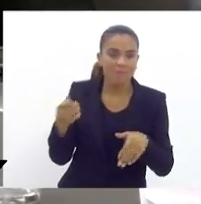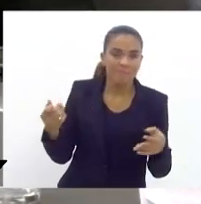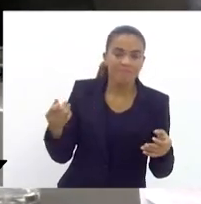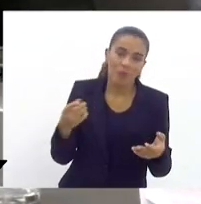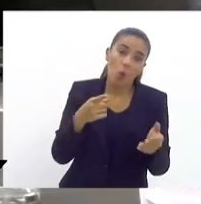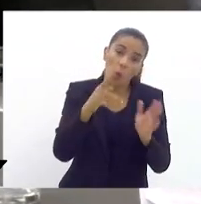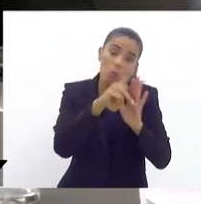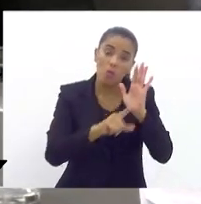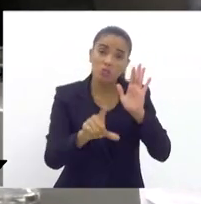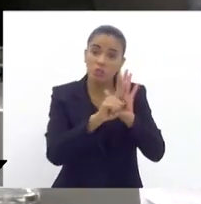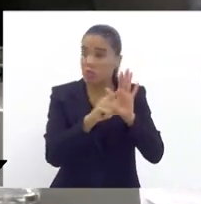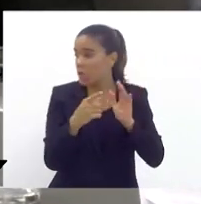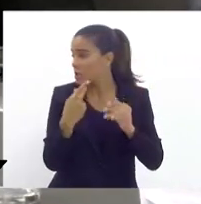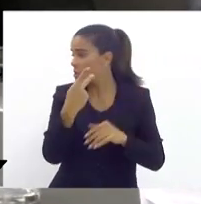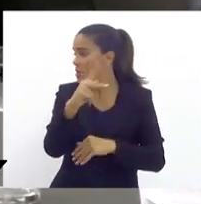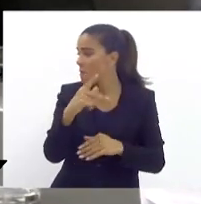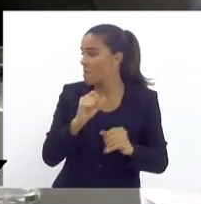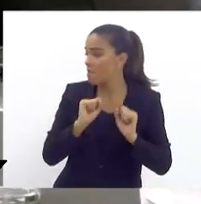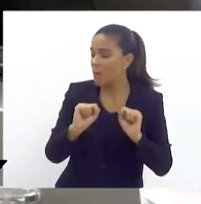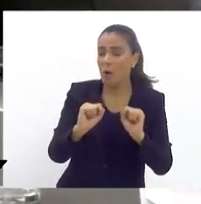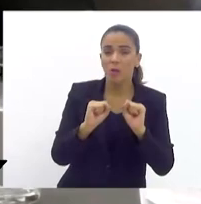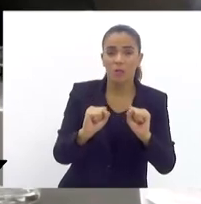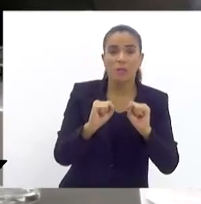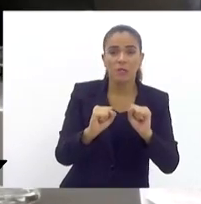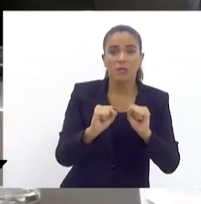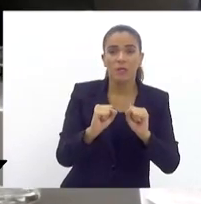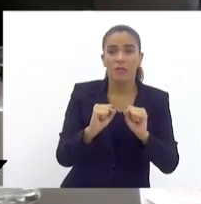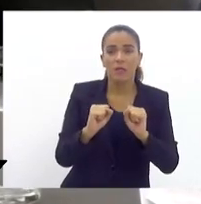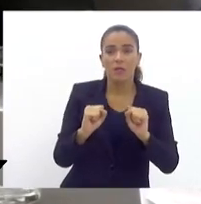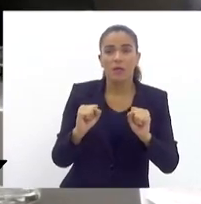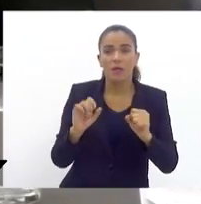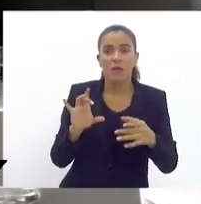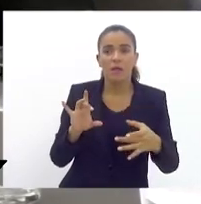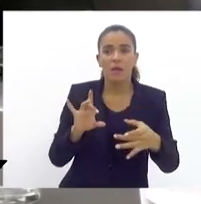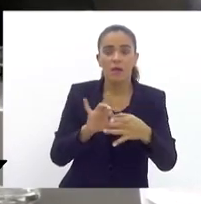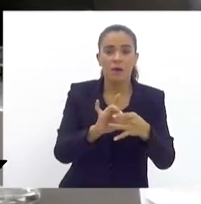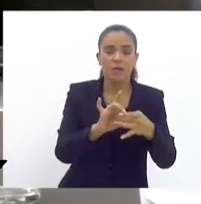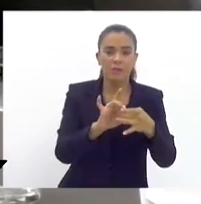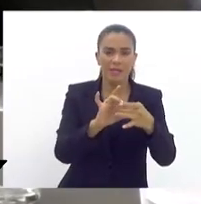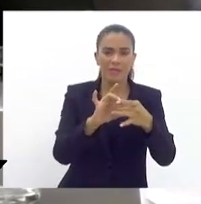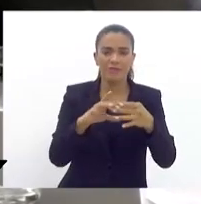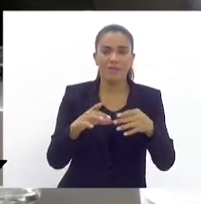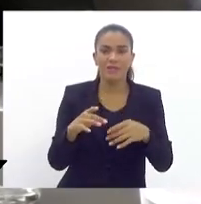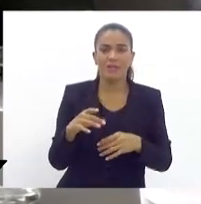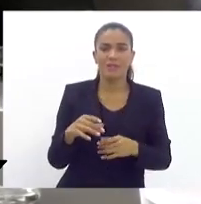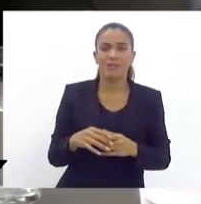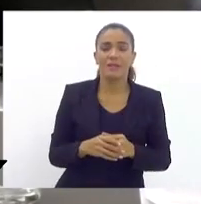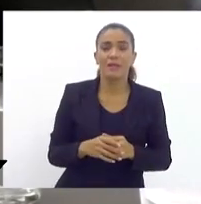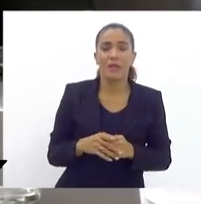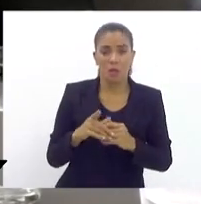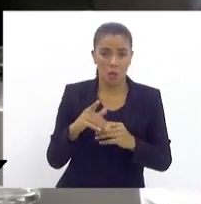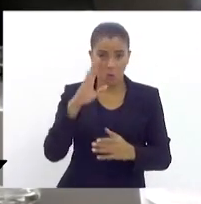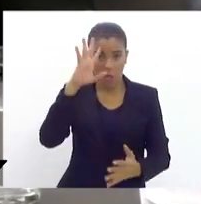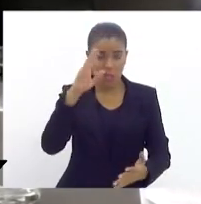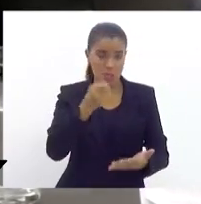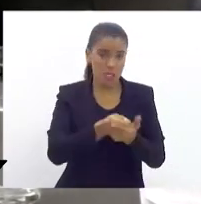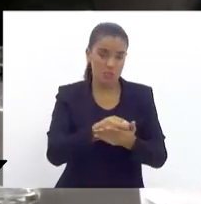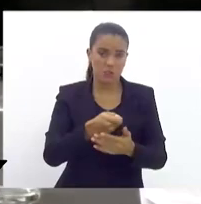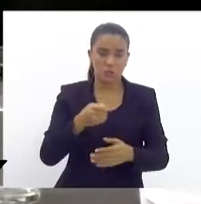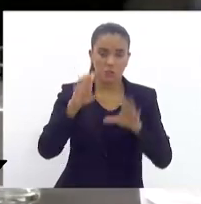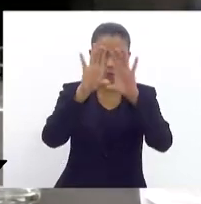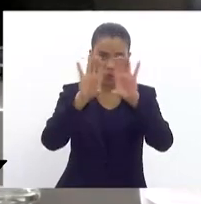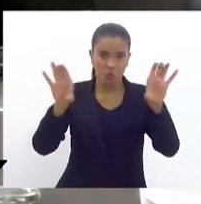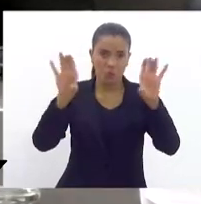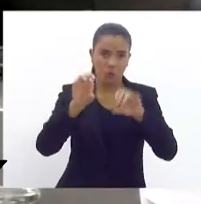Excelência pode entrar muito bem nessa questão. Eu vou me afiliar à decisão do Supremo, né, que eu acho também que